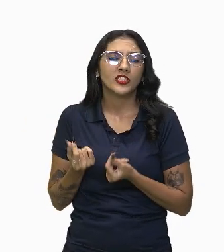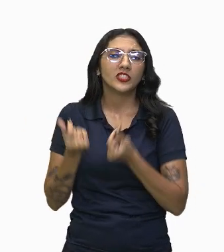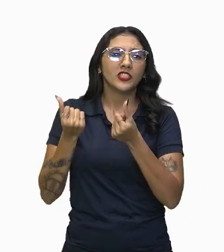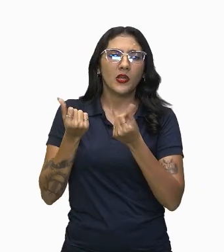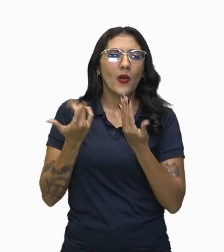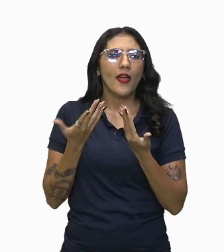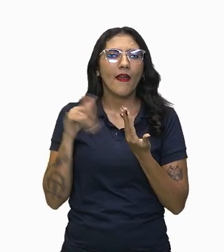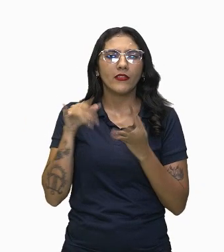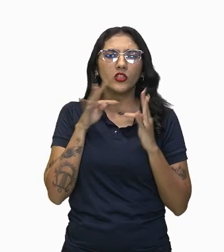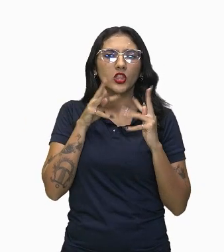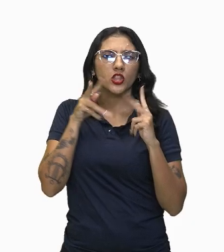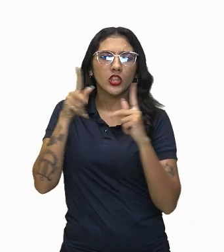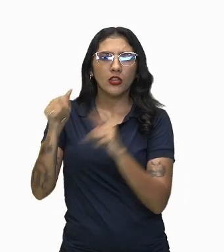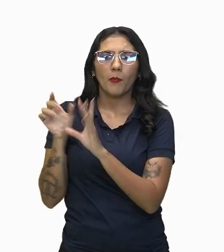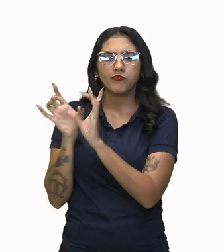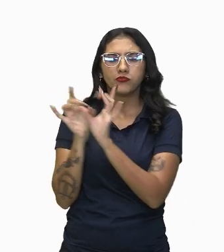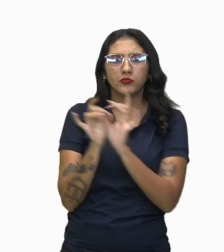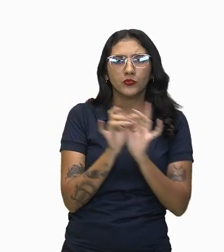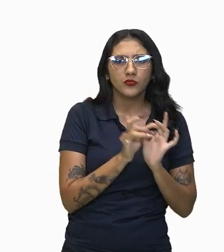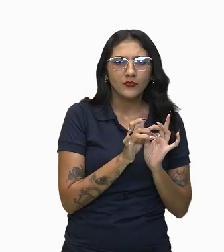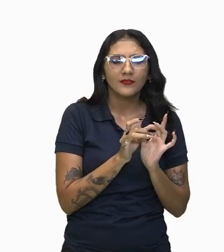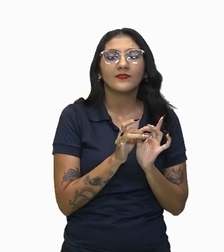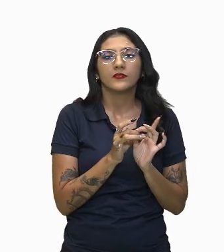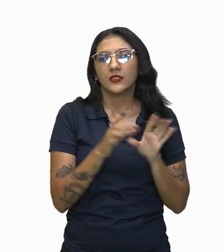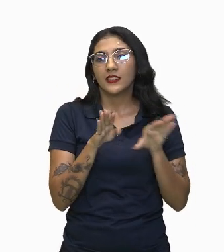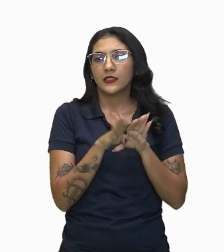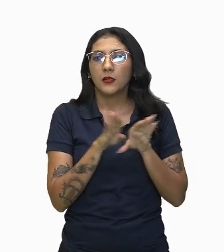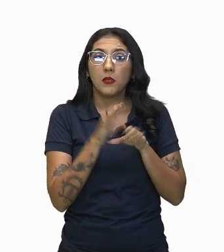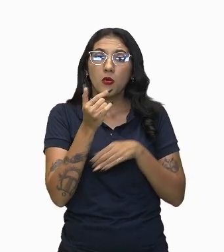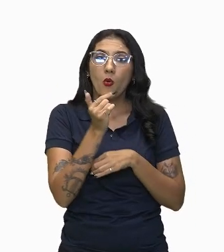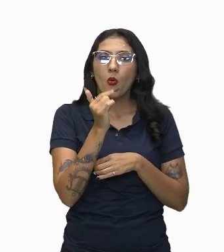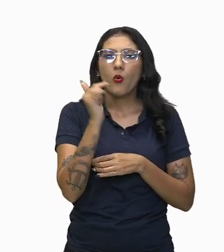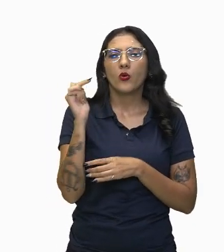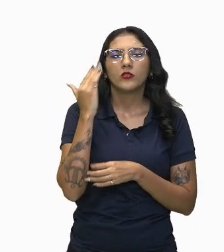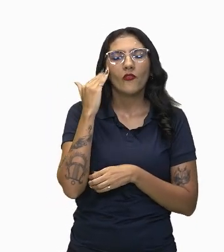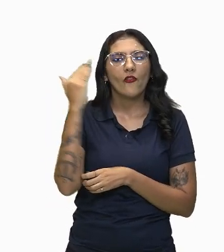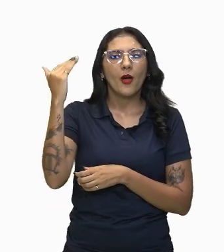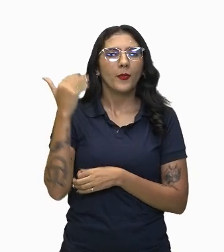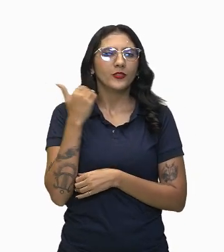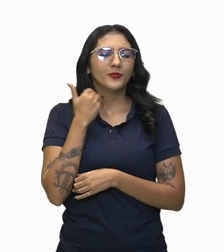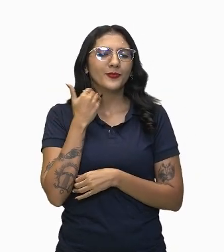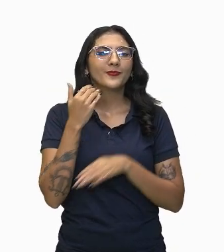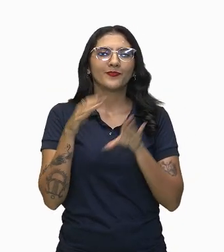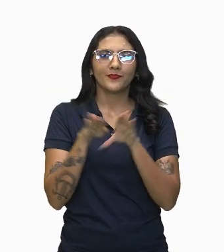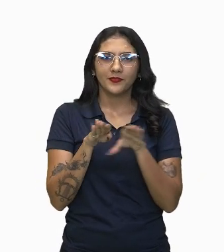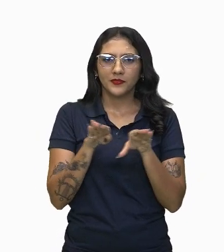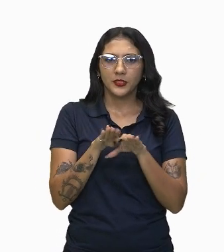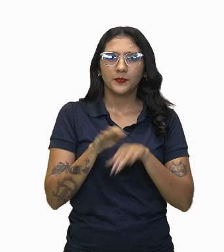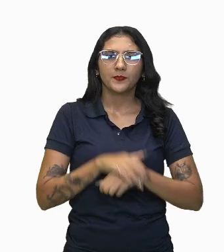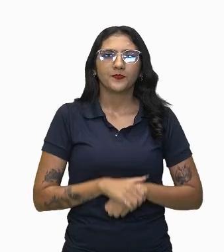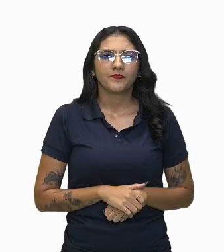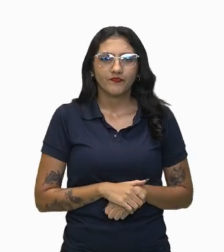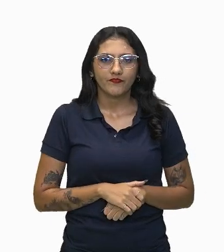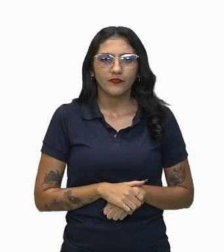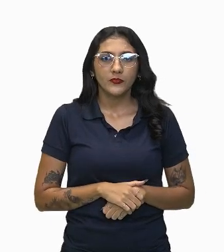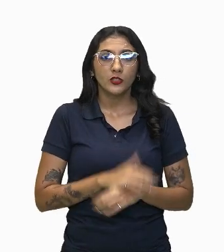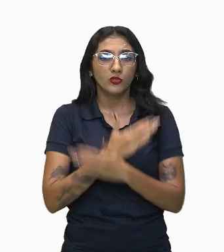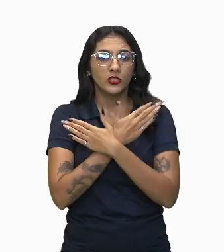com que os grandes bancos também comecem a quebrar, e o desemprego ele chegou a cerca de